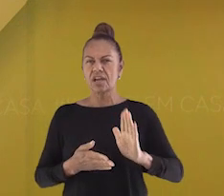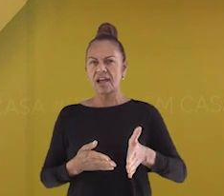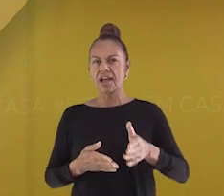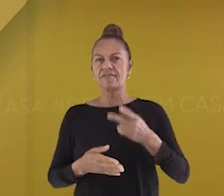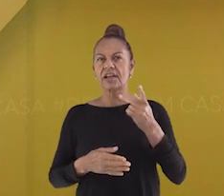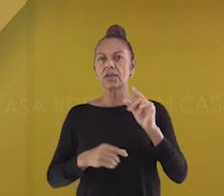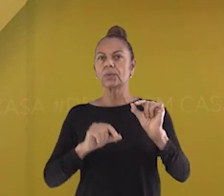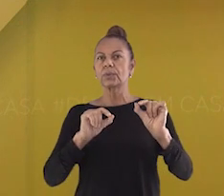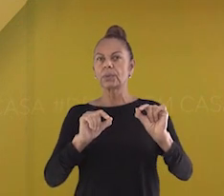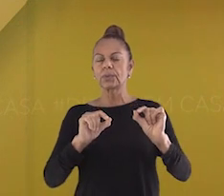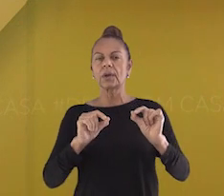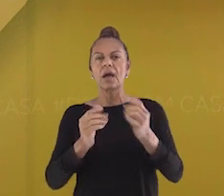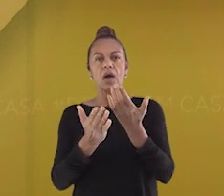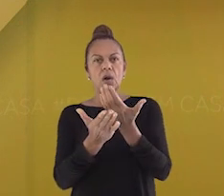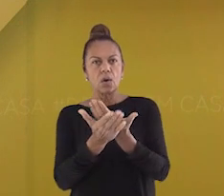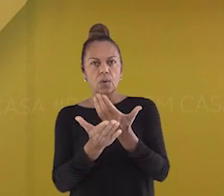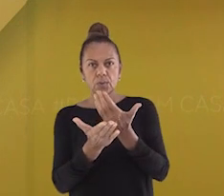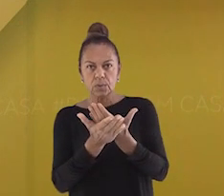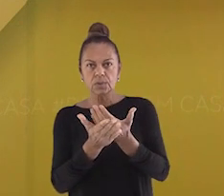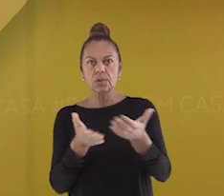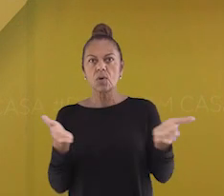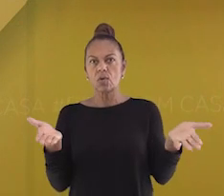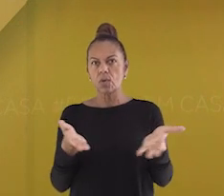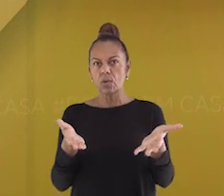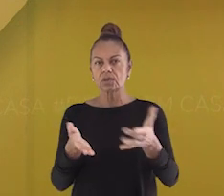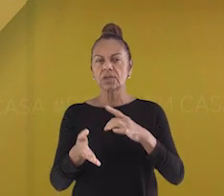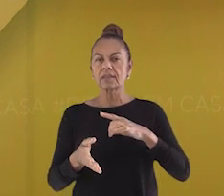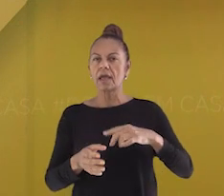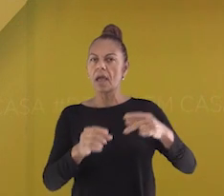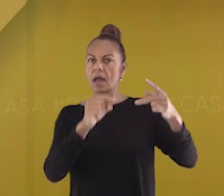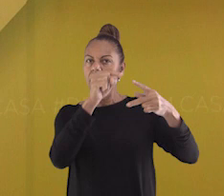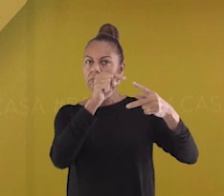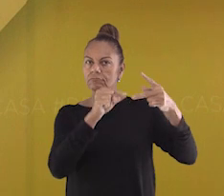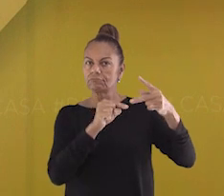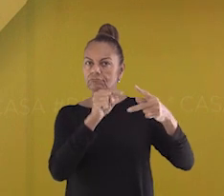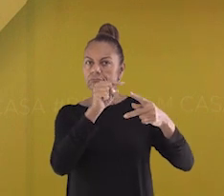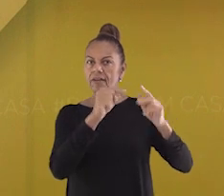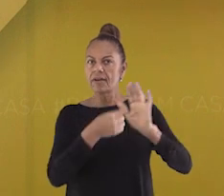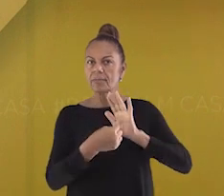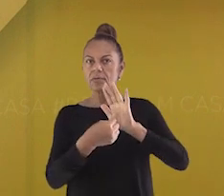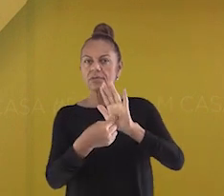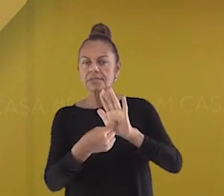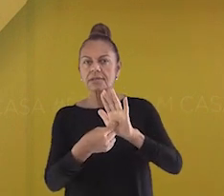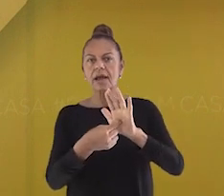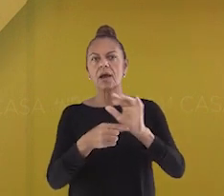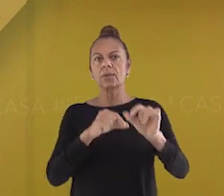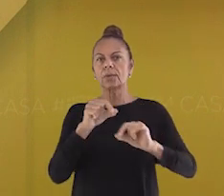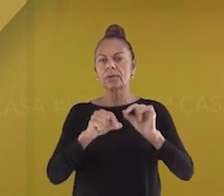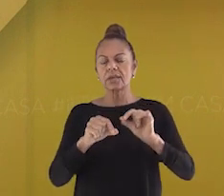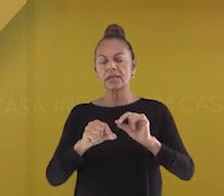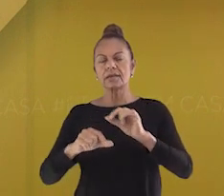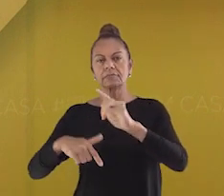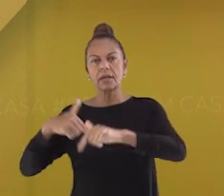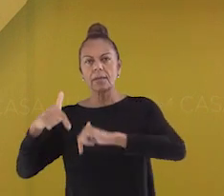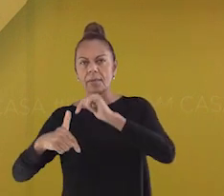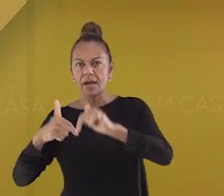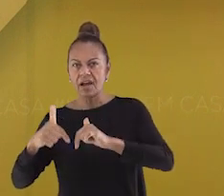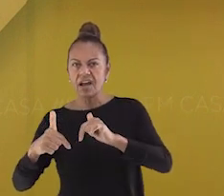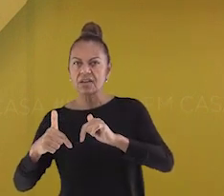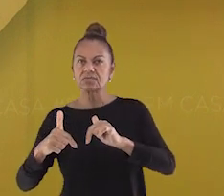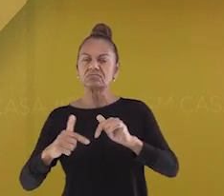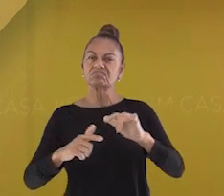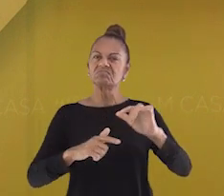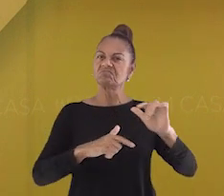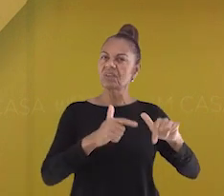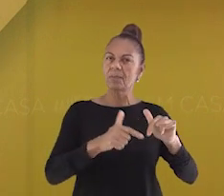falado que hoje estudaremos sobre dois indicadores que têm relação direta com o emprego e desemprego dos